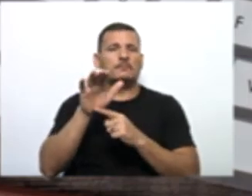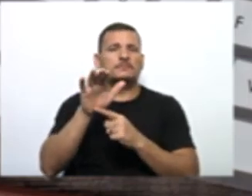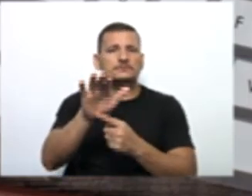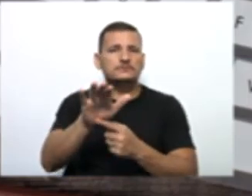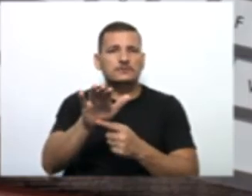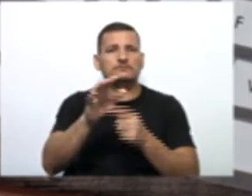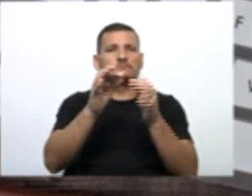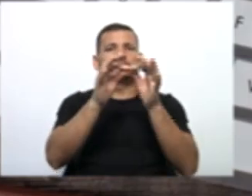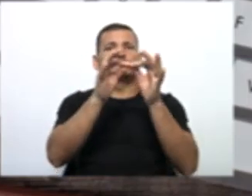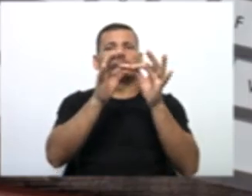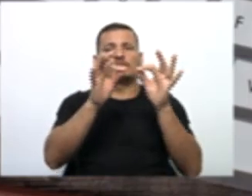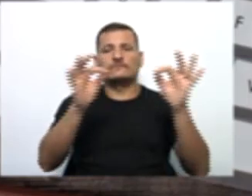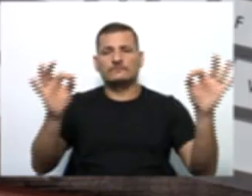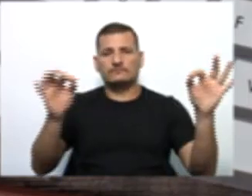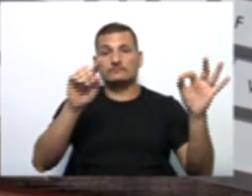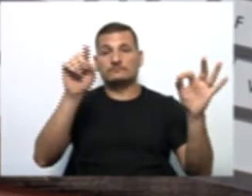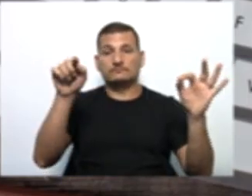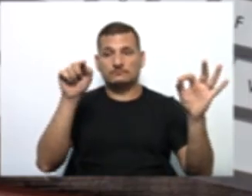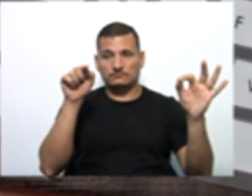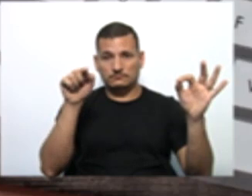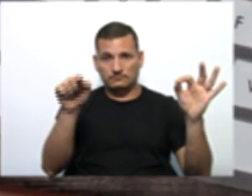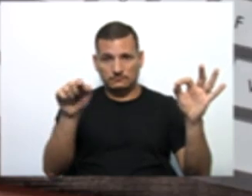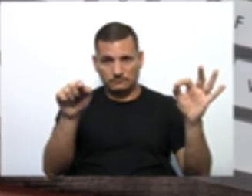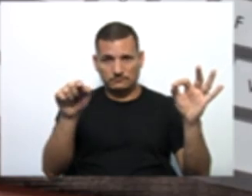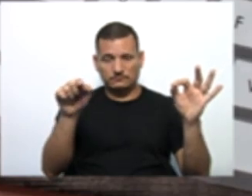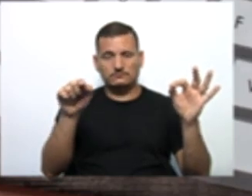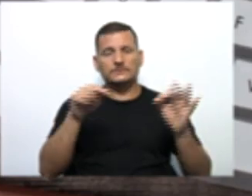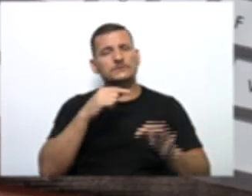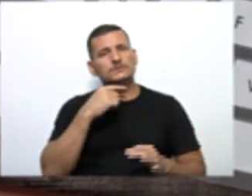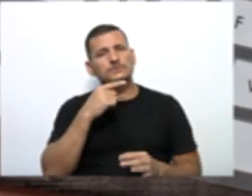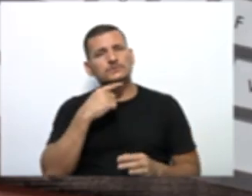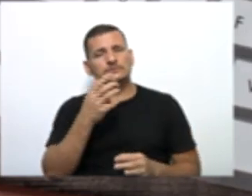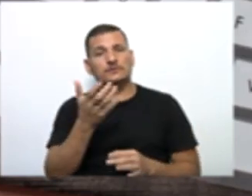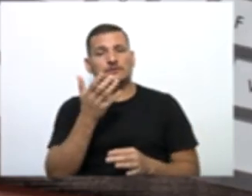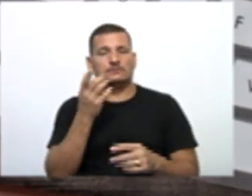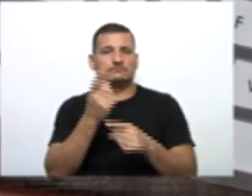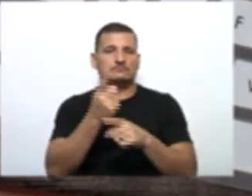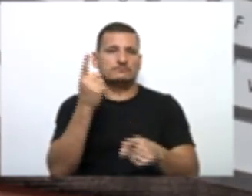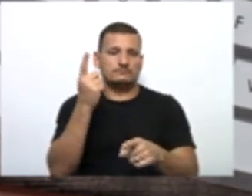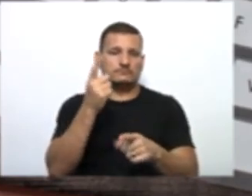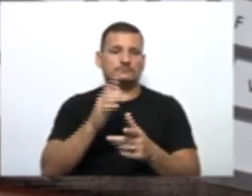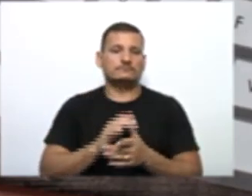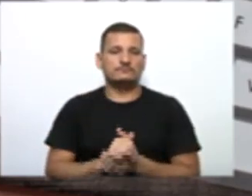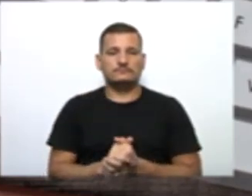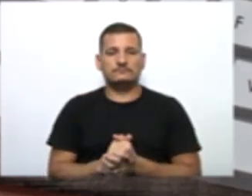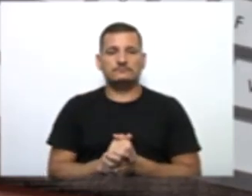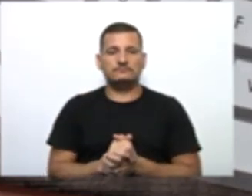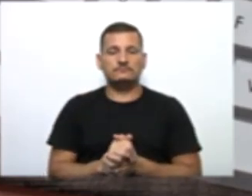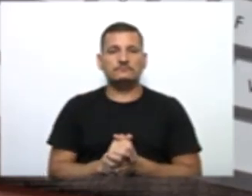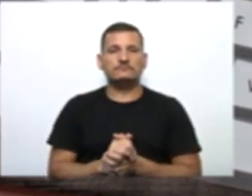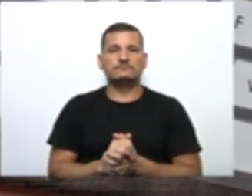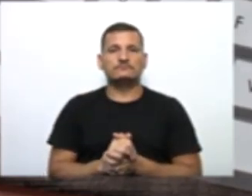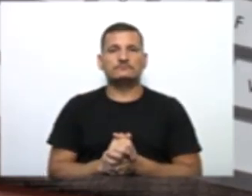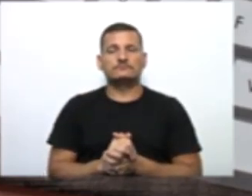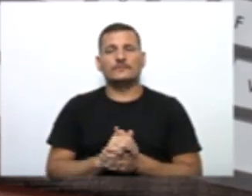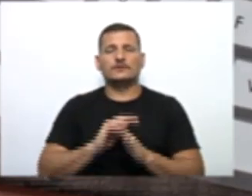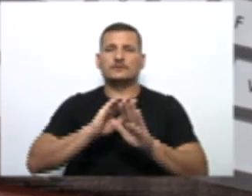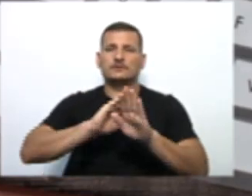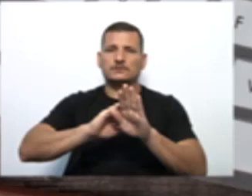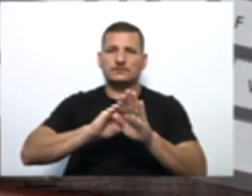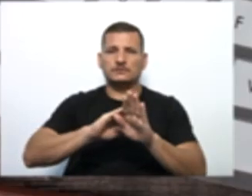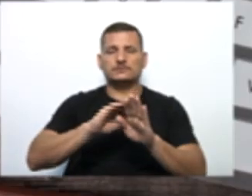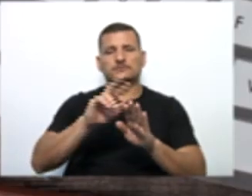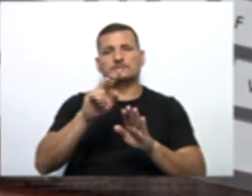de uma frase interrogativa, que vai expressar a dúvida que queremos esclarecer. Hipóteses. É a